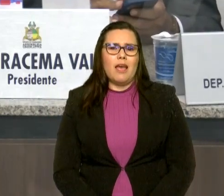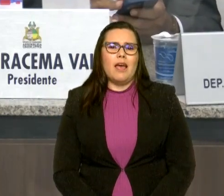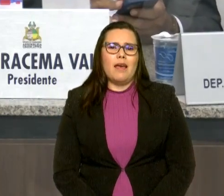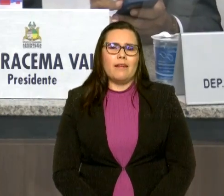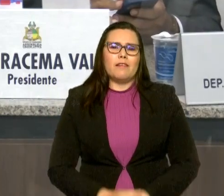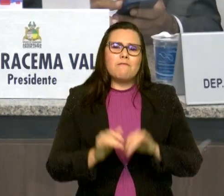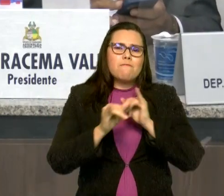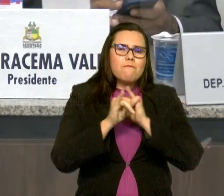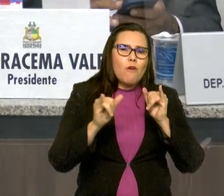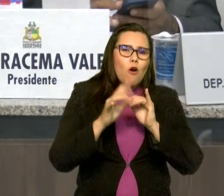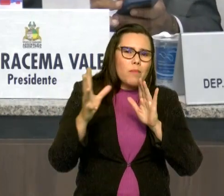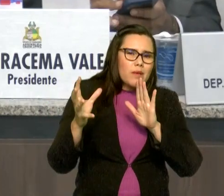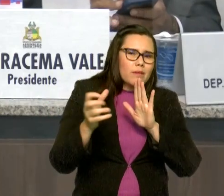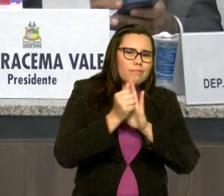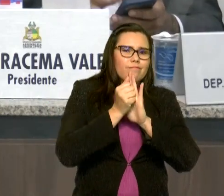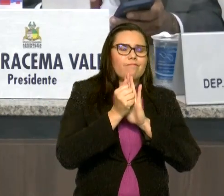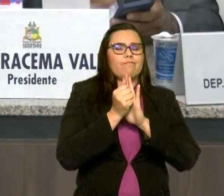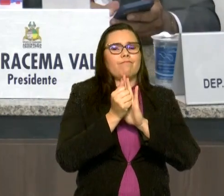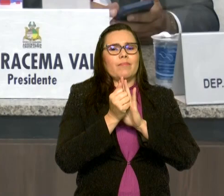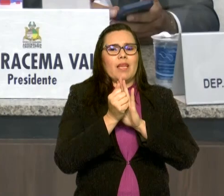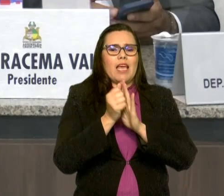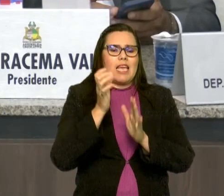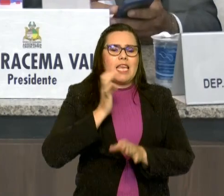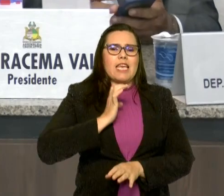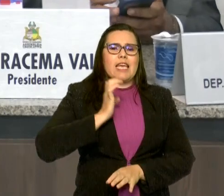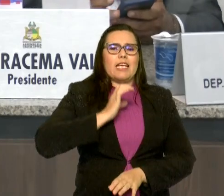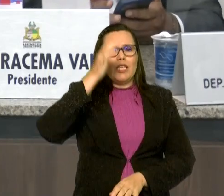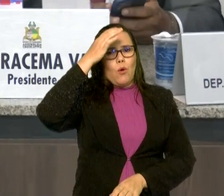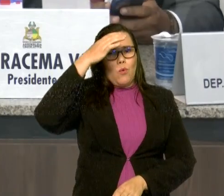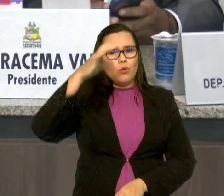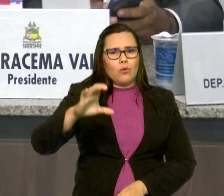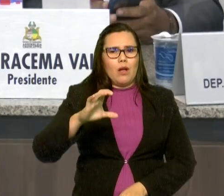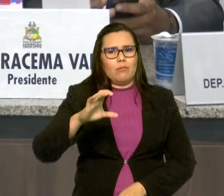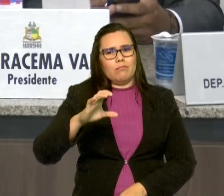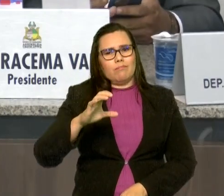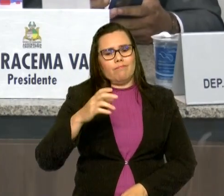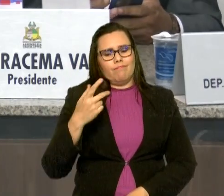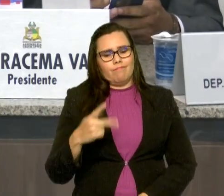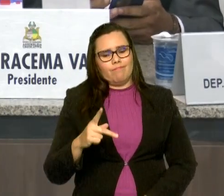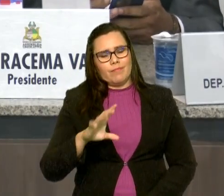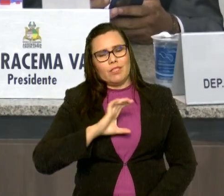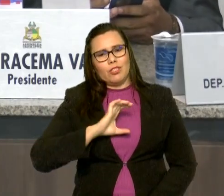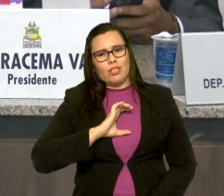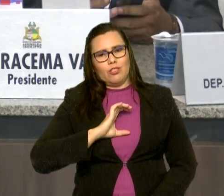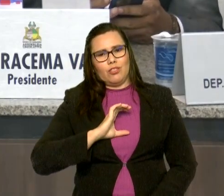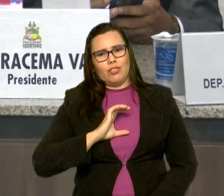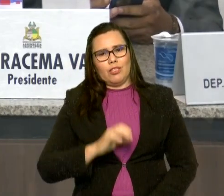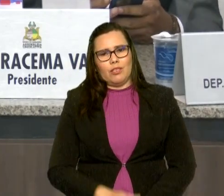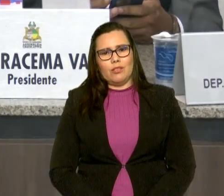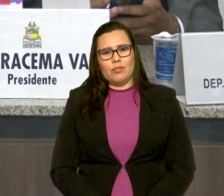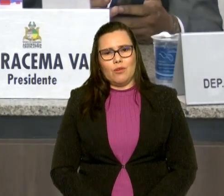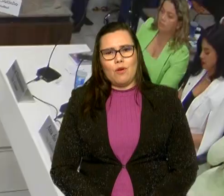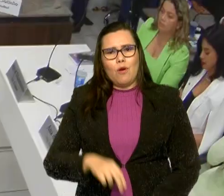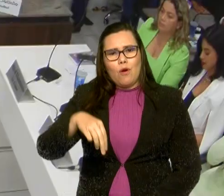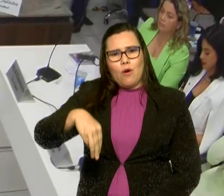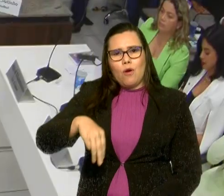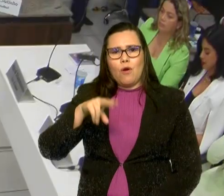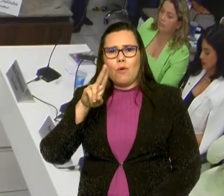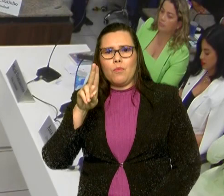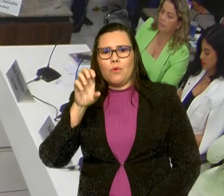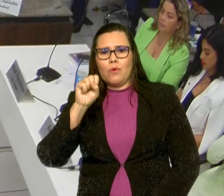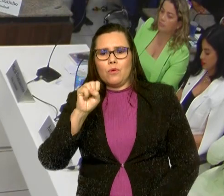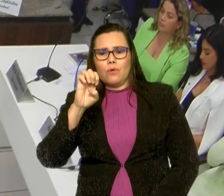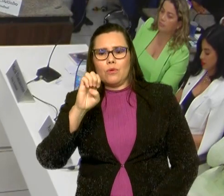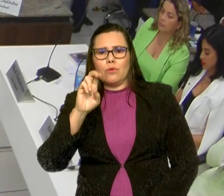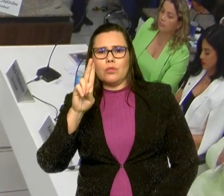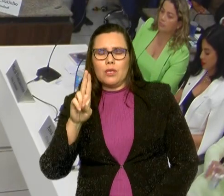outras providências. Em discussão... Senhora Presidente, eu só pediria que se houvesse consenso, que a gente possa fazer a